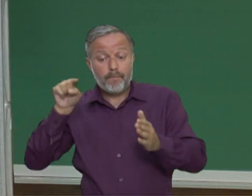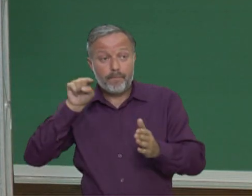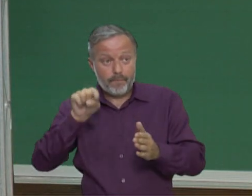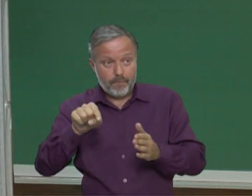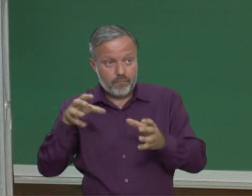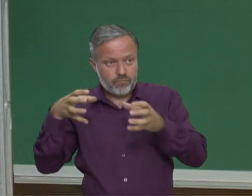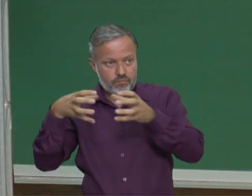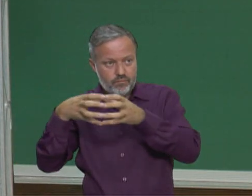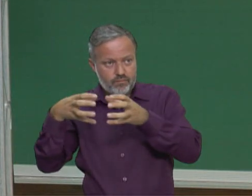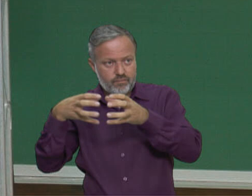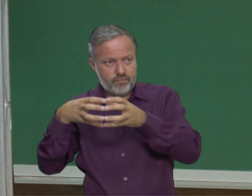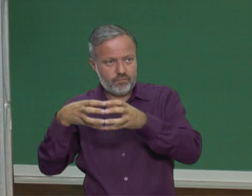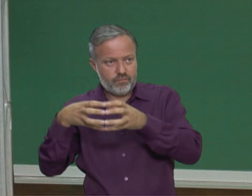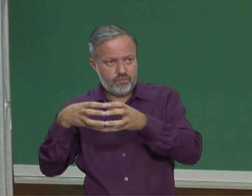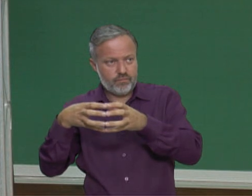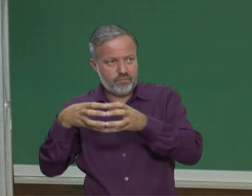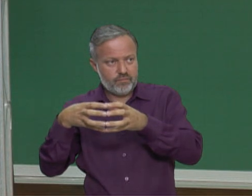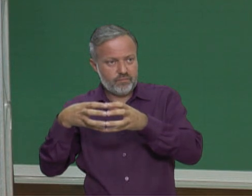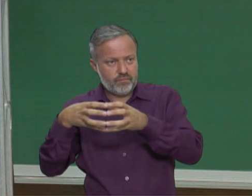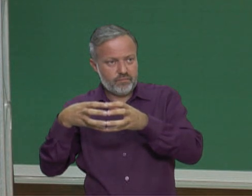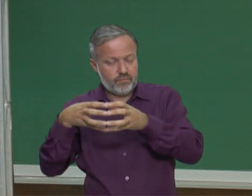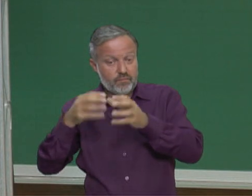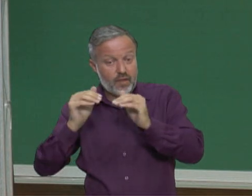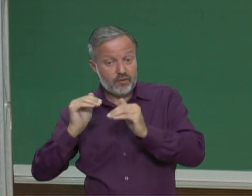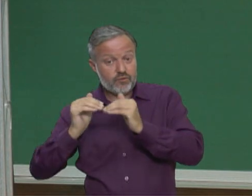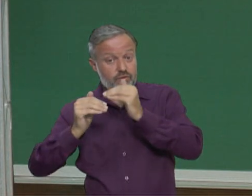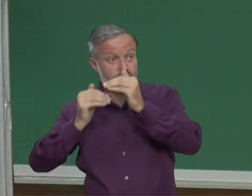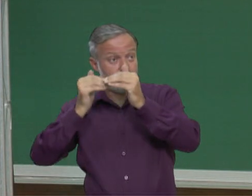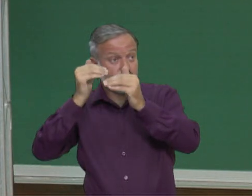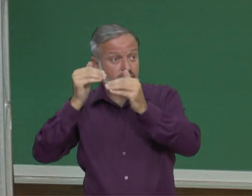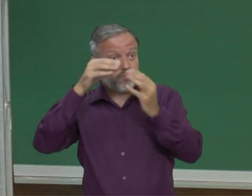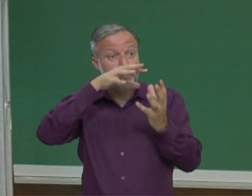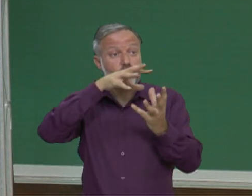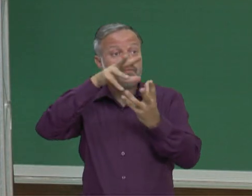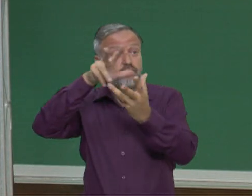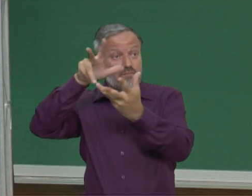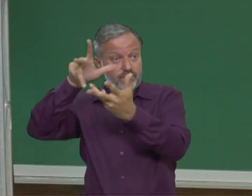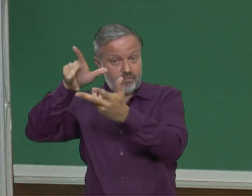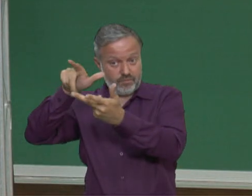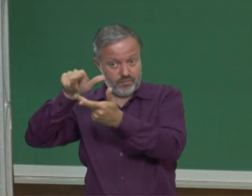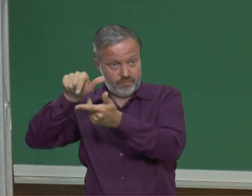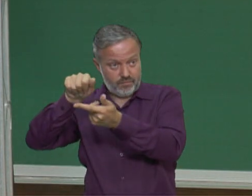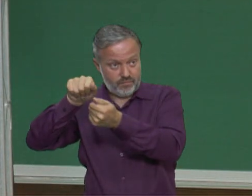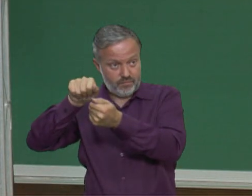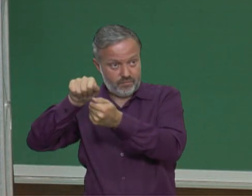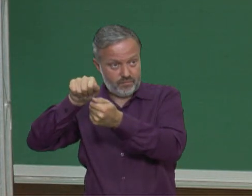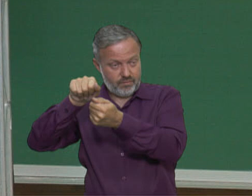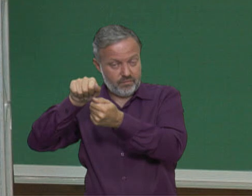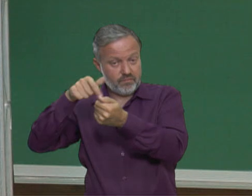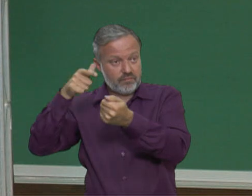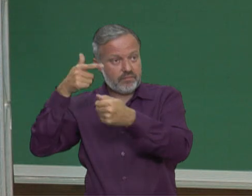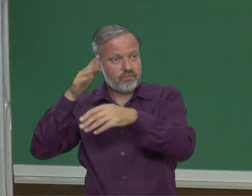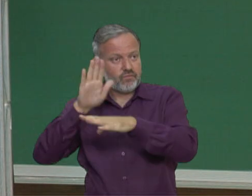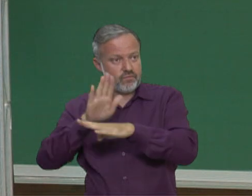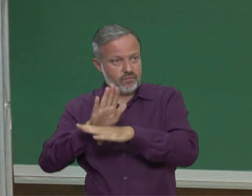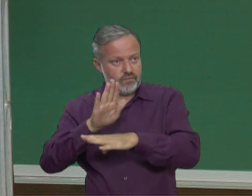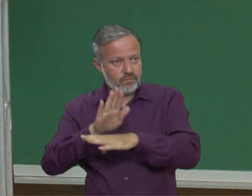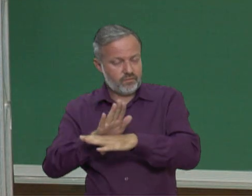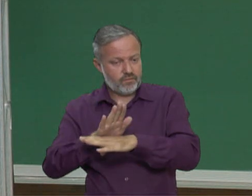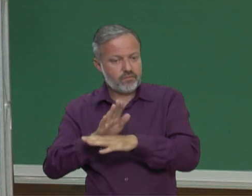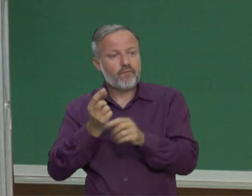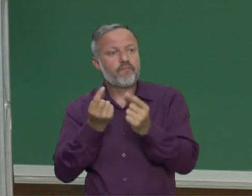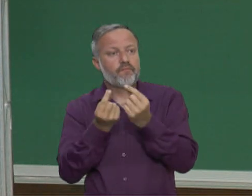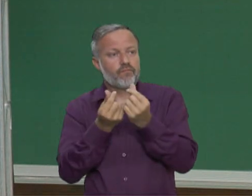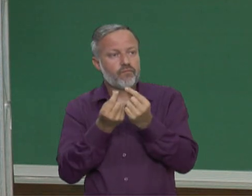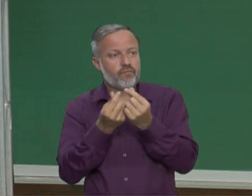parte desse bloco ao crescimento a nível global. Então, isso é bem importante, tá? Porque ele ajuda tanto na parte da